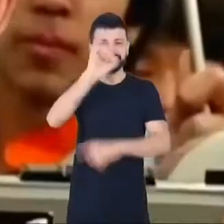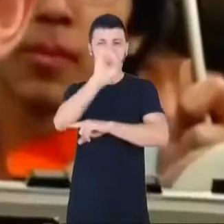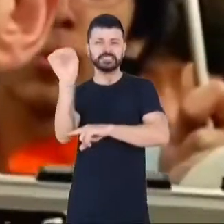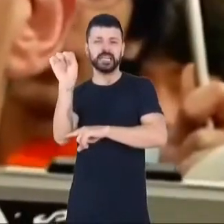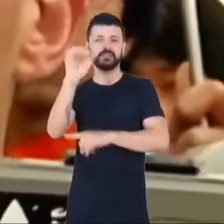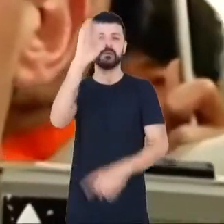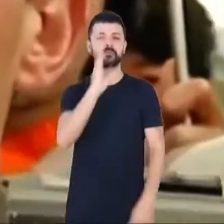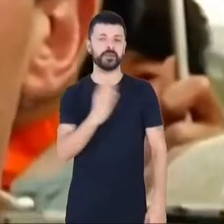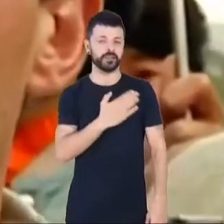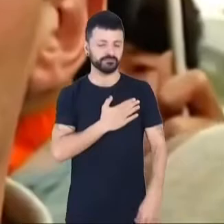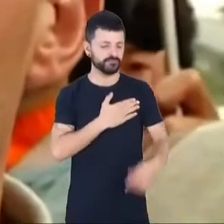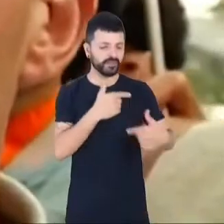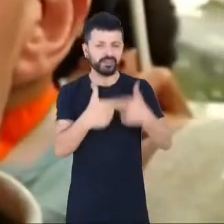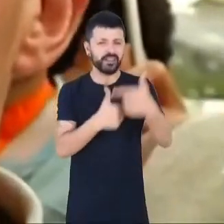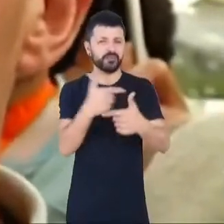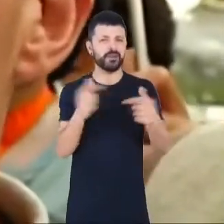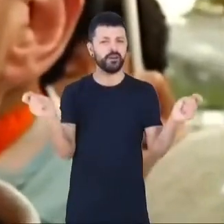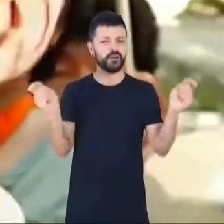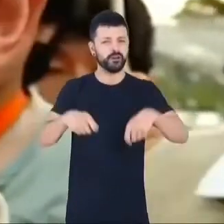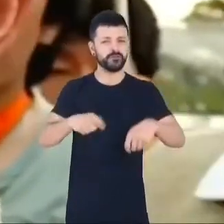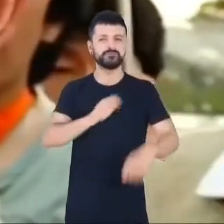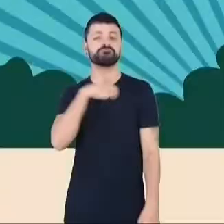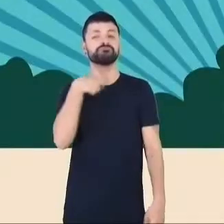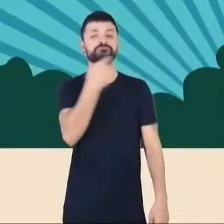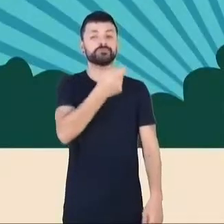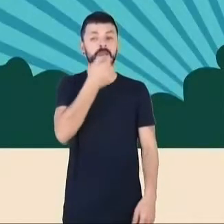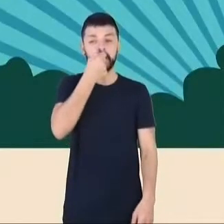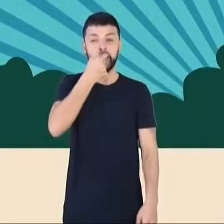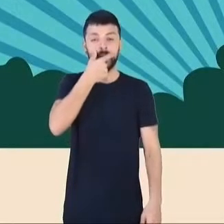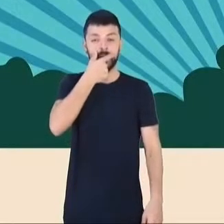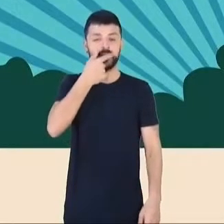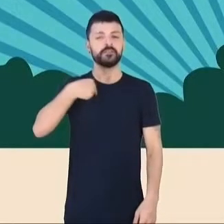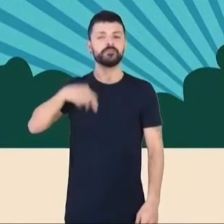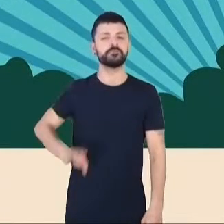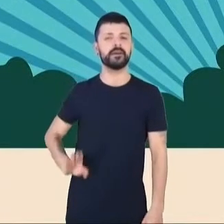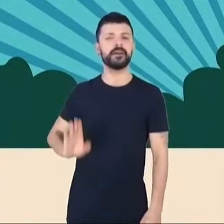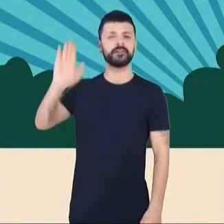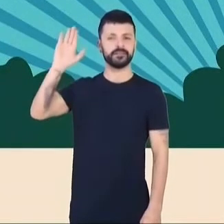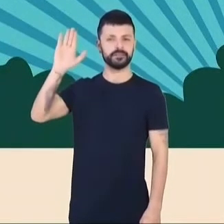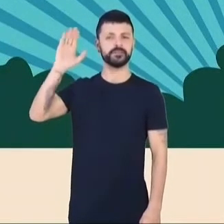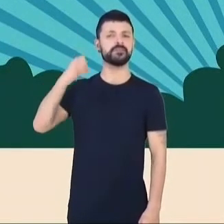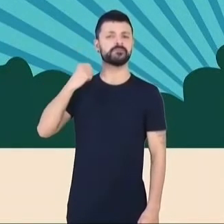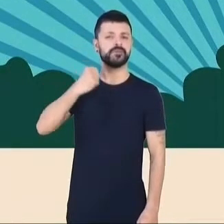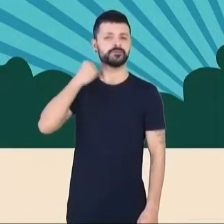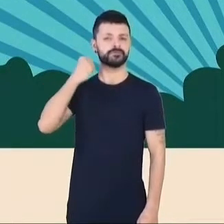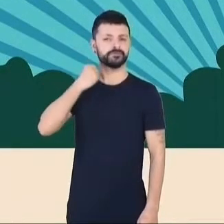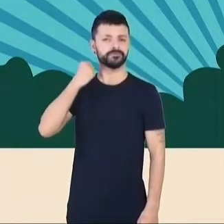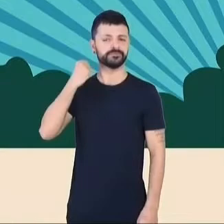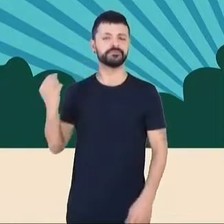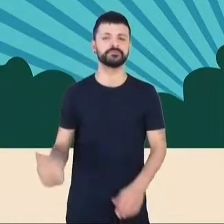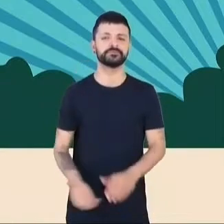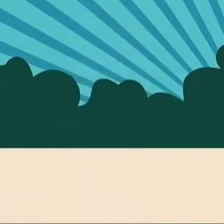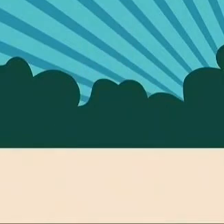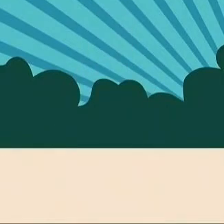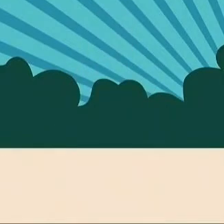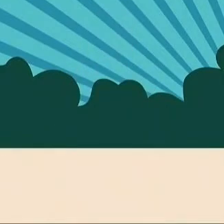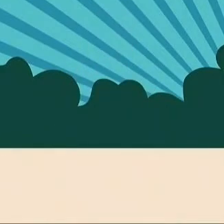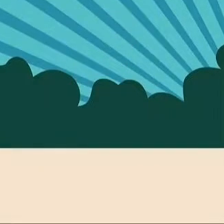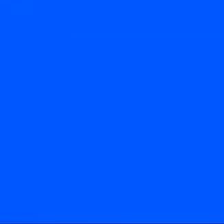Brasil. Patriotismo, trabalho e competência. Eu sou Aldo Rebelo e sou candidato ao